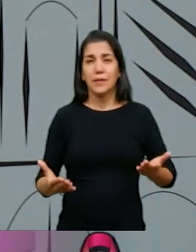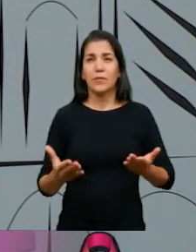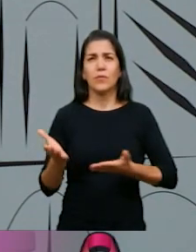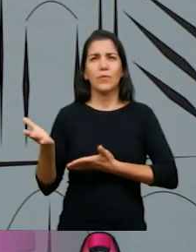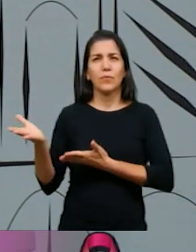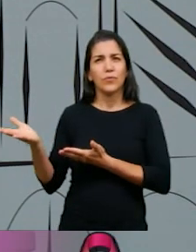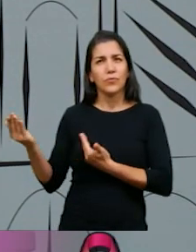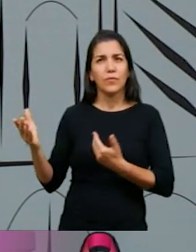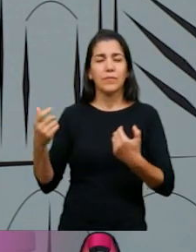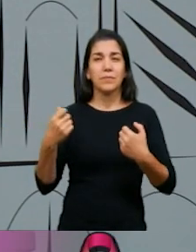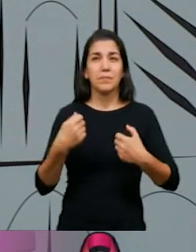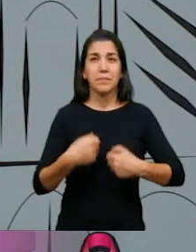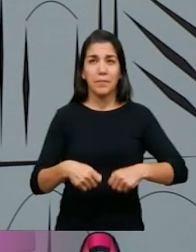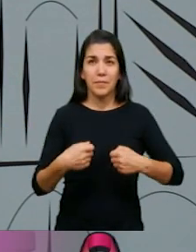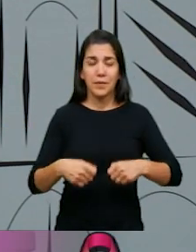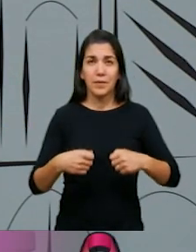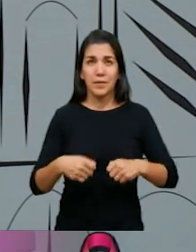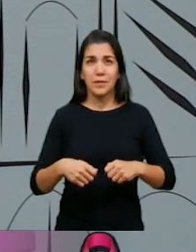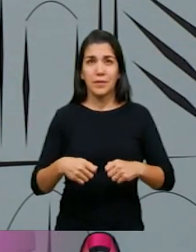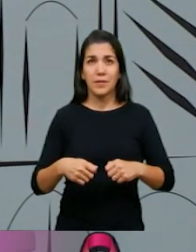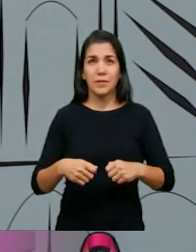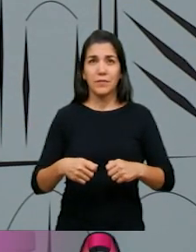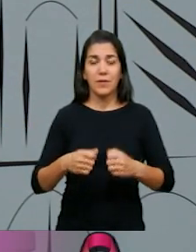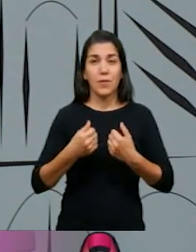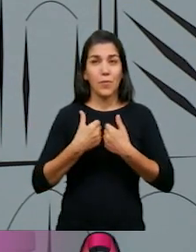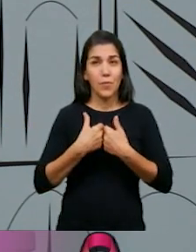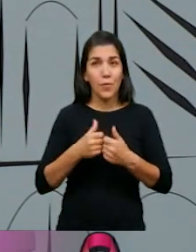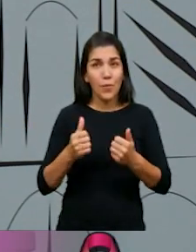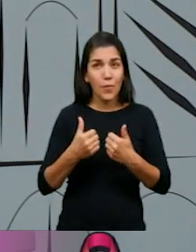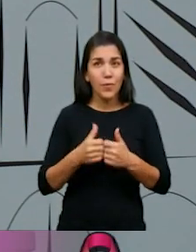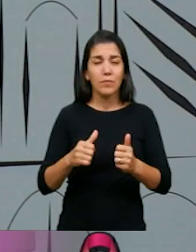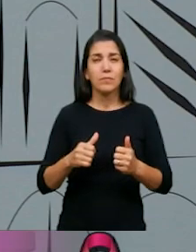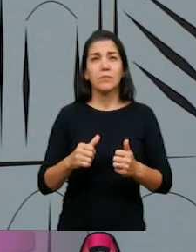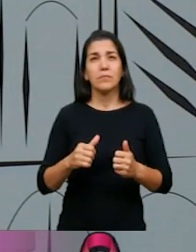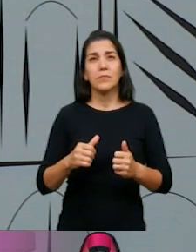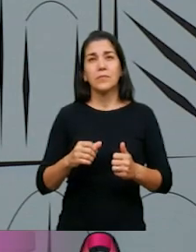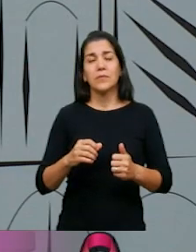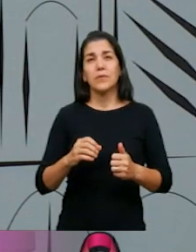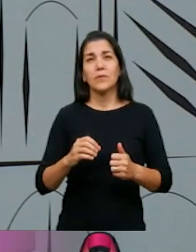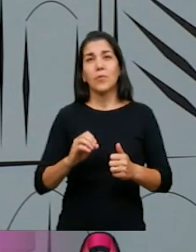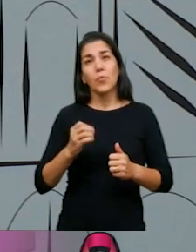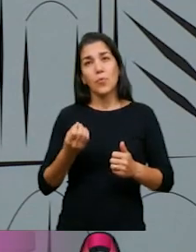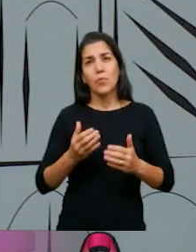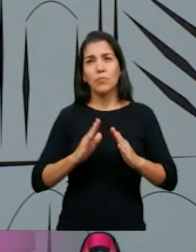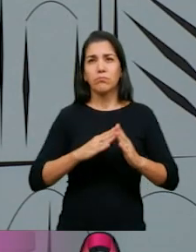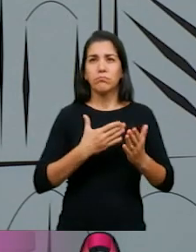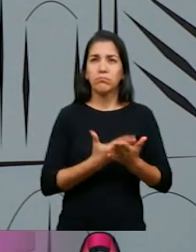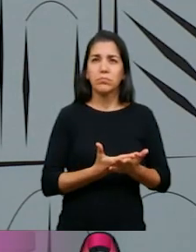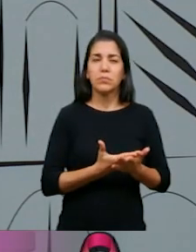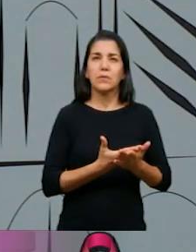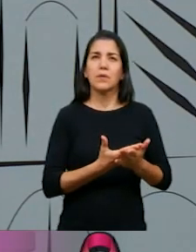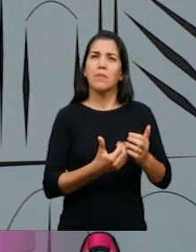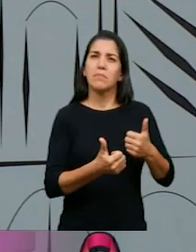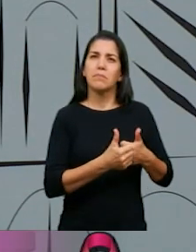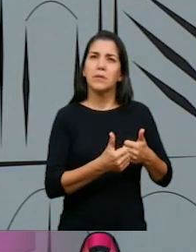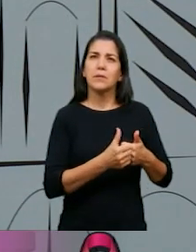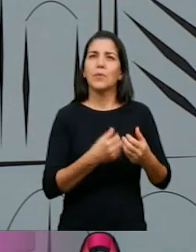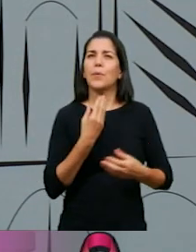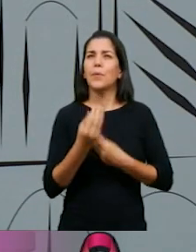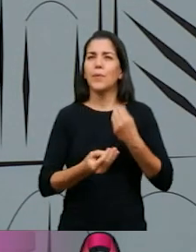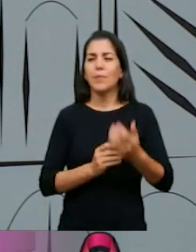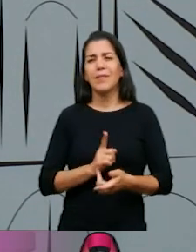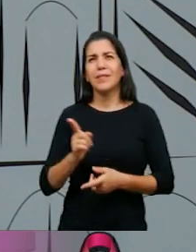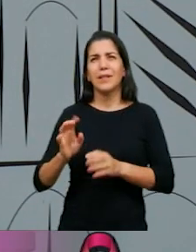ou mora perto da escola para ir na escola estudar, vai realizar o Enem, que fica muito distante das suas